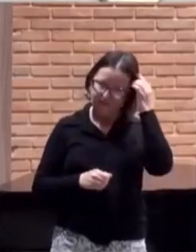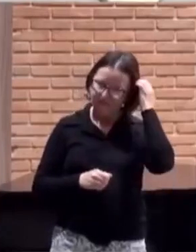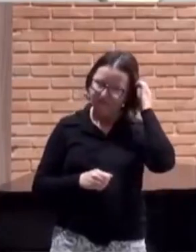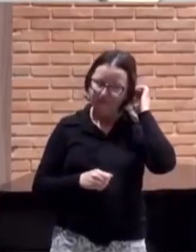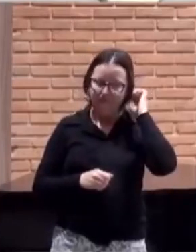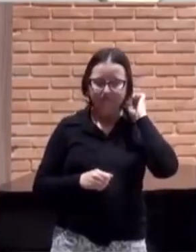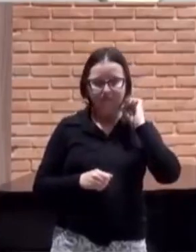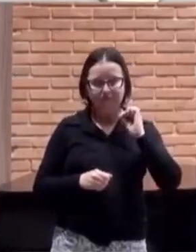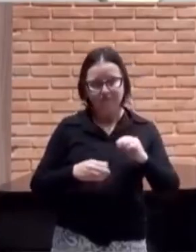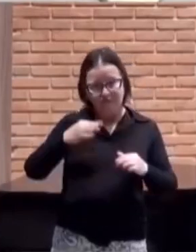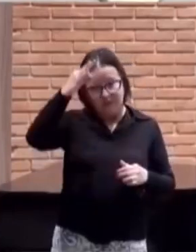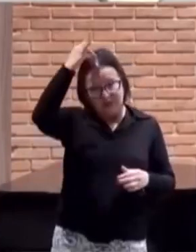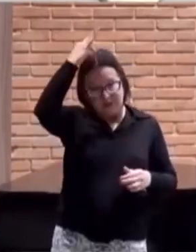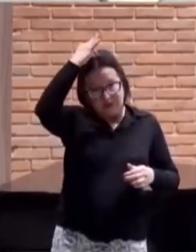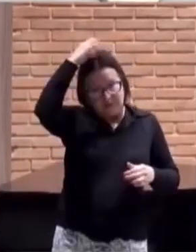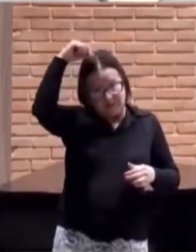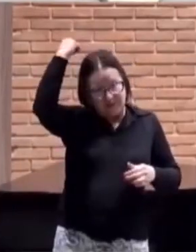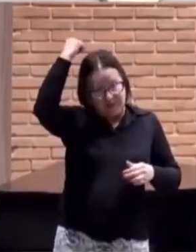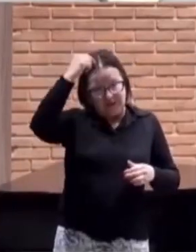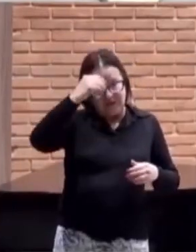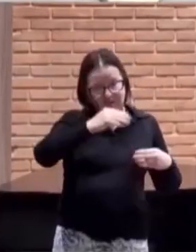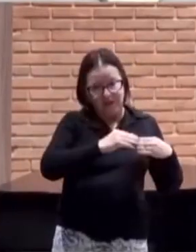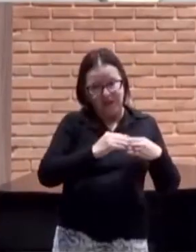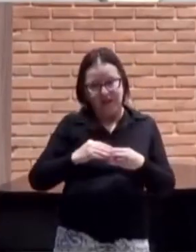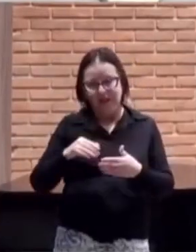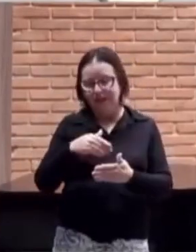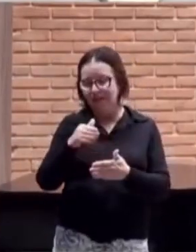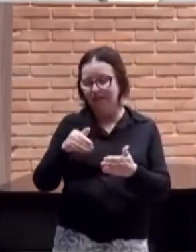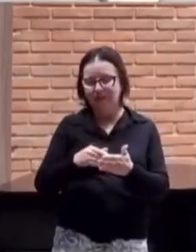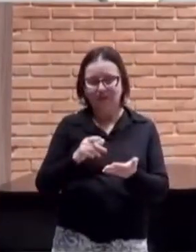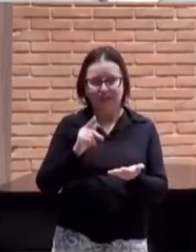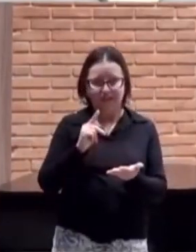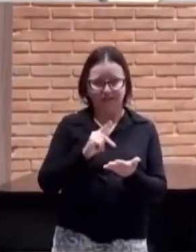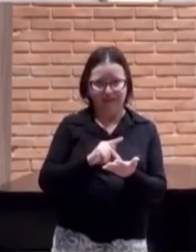E ele guiará a toda a verdade.